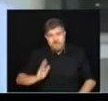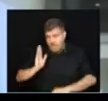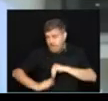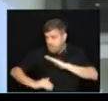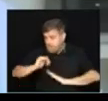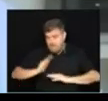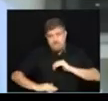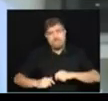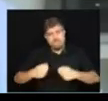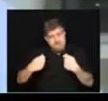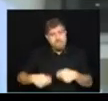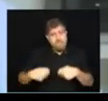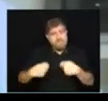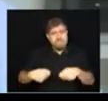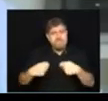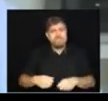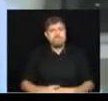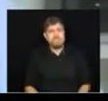feito.